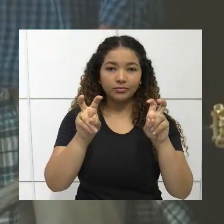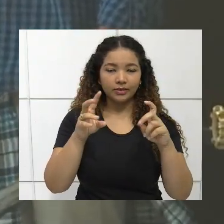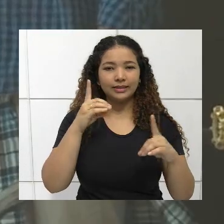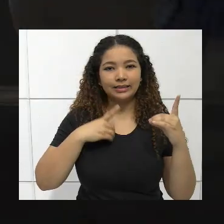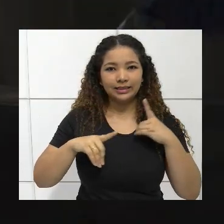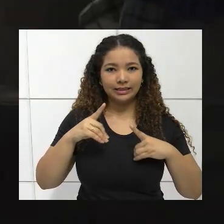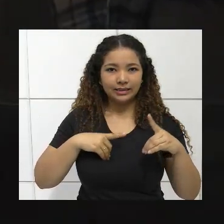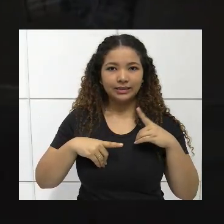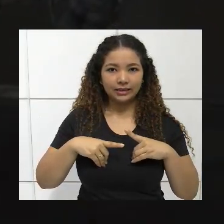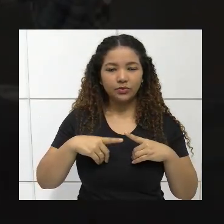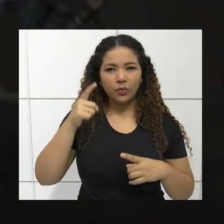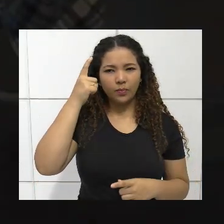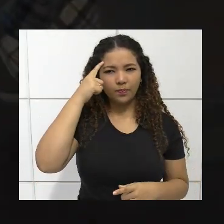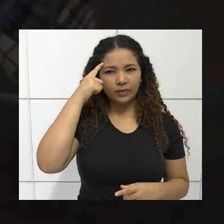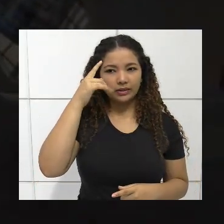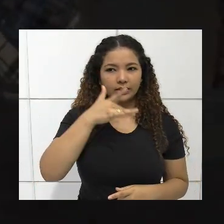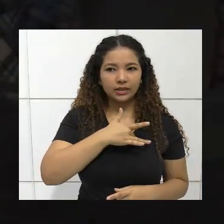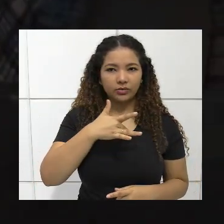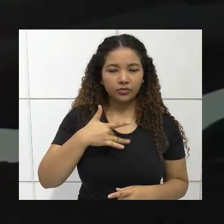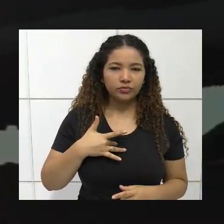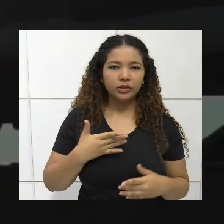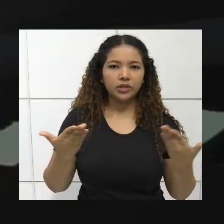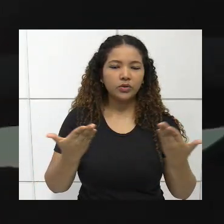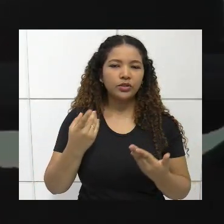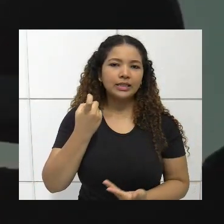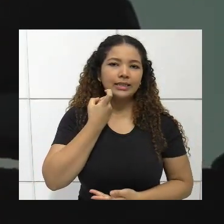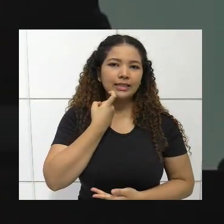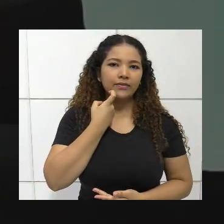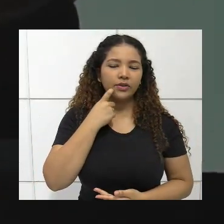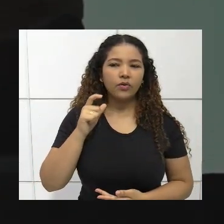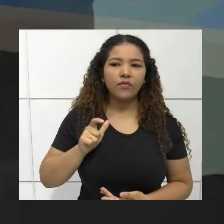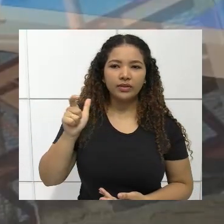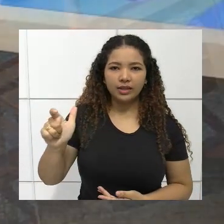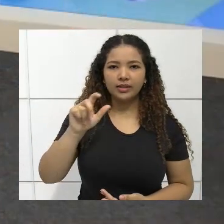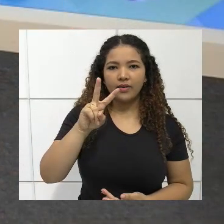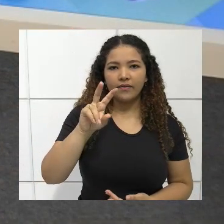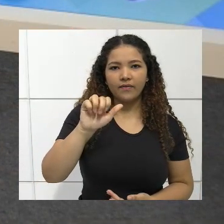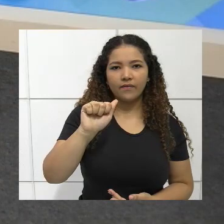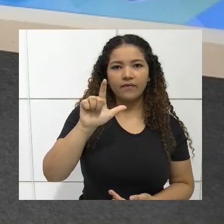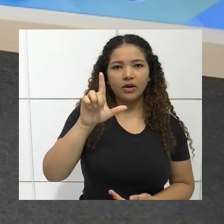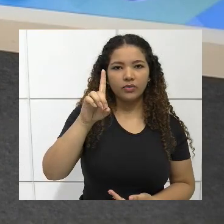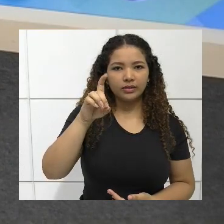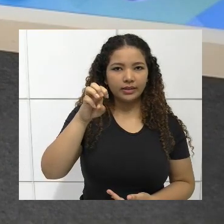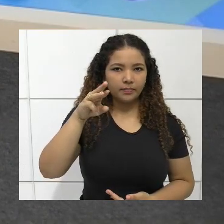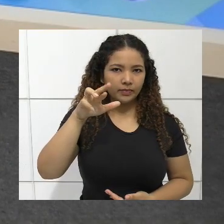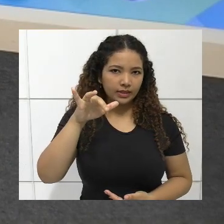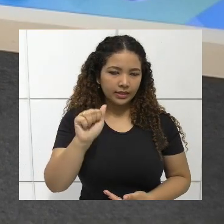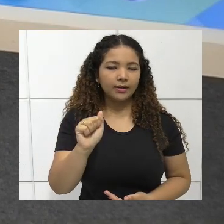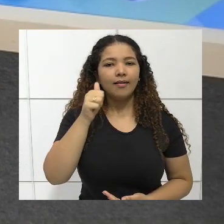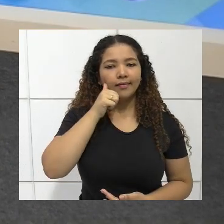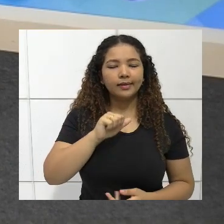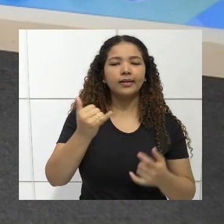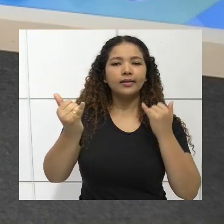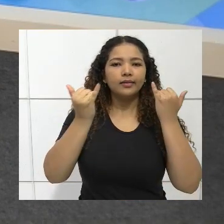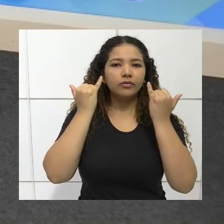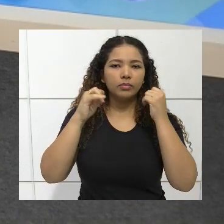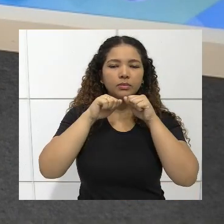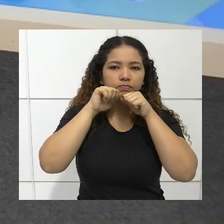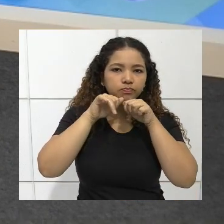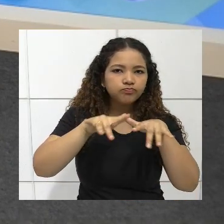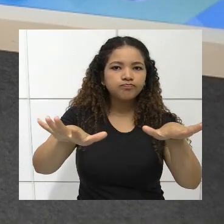saúde mental, e a convidada desta sexta-feira é a psicóloga Valdemira Ferreira, que veio trazer essas informações à nossa comunidade,